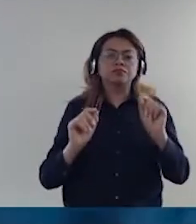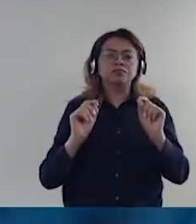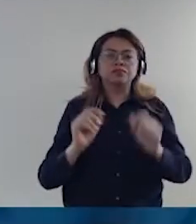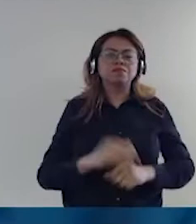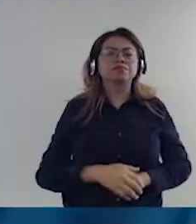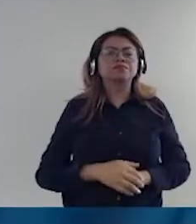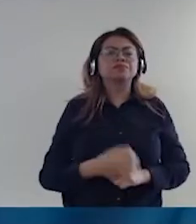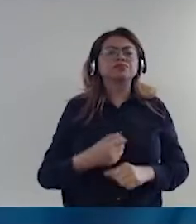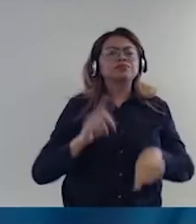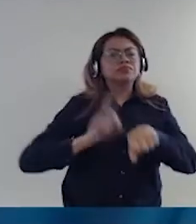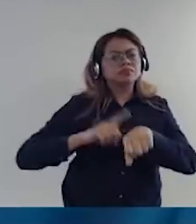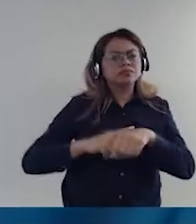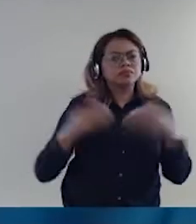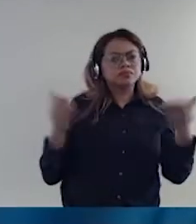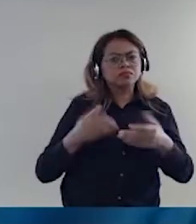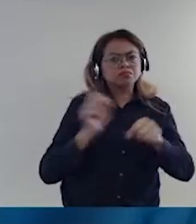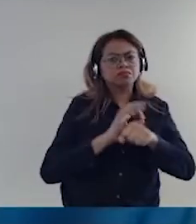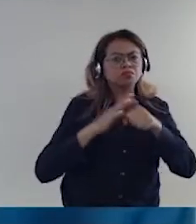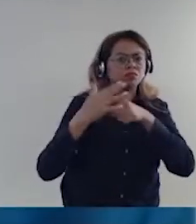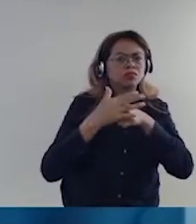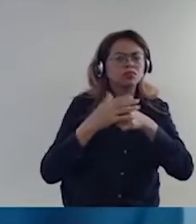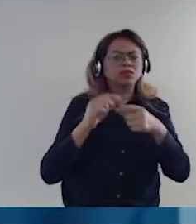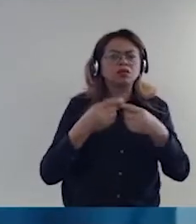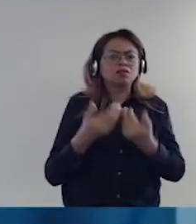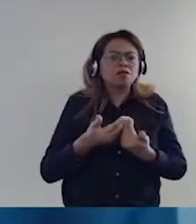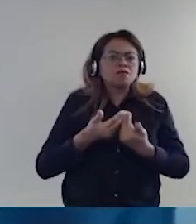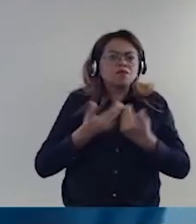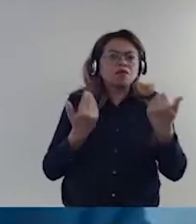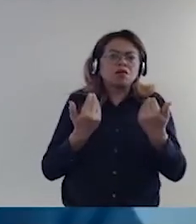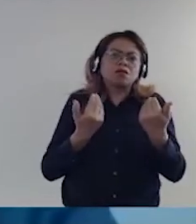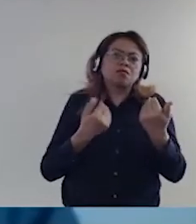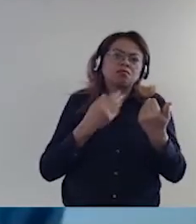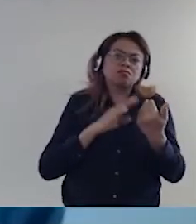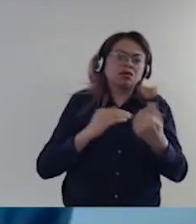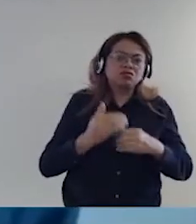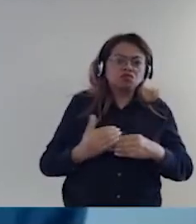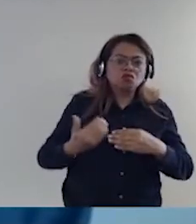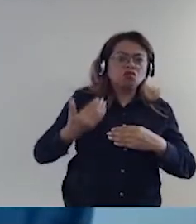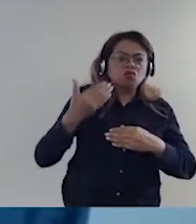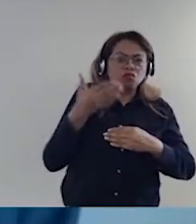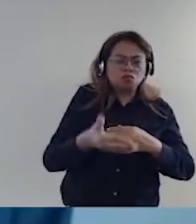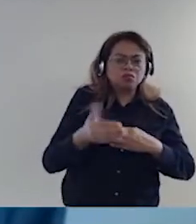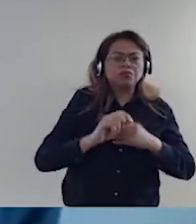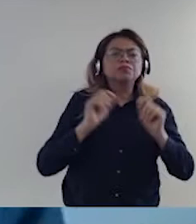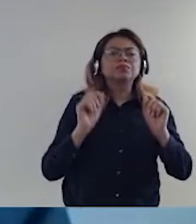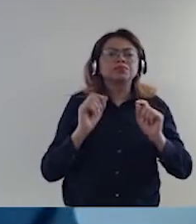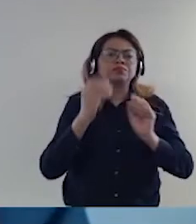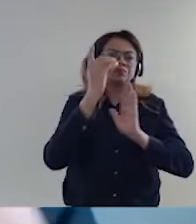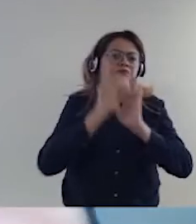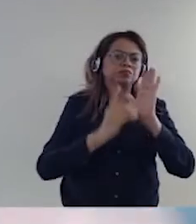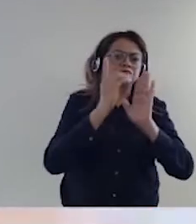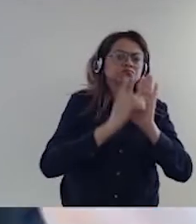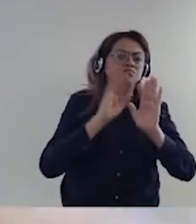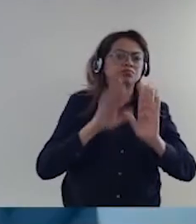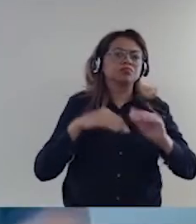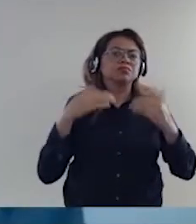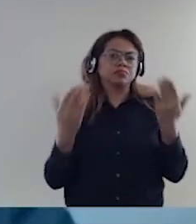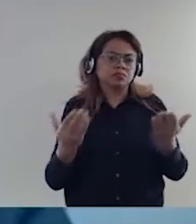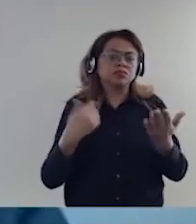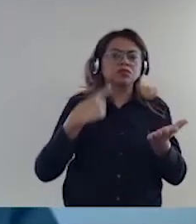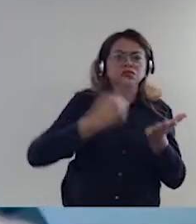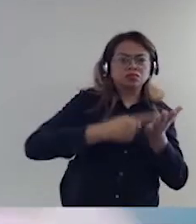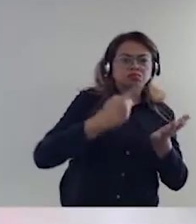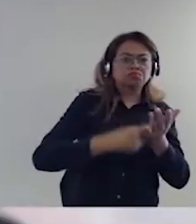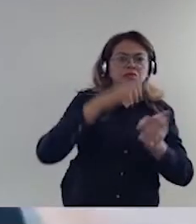na pandemia, existe algo que é fora do direito, que é um certo compromisso